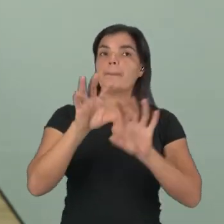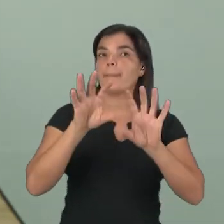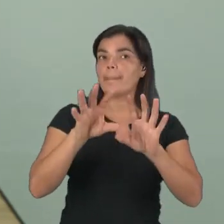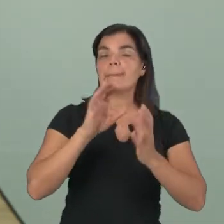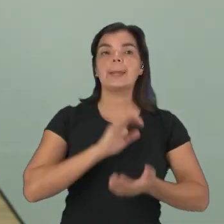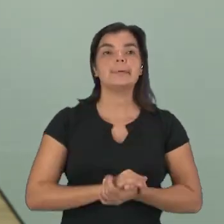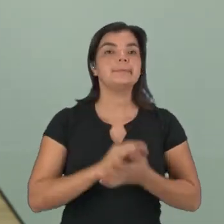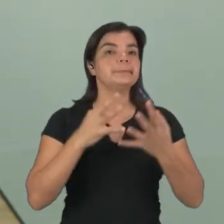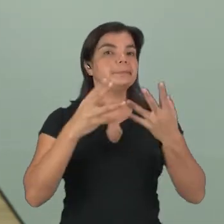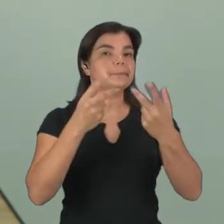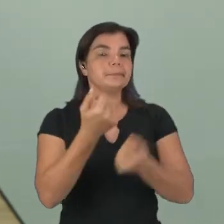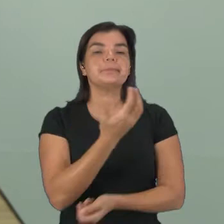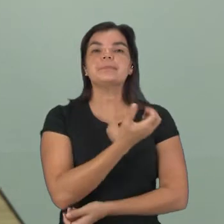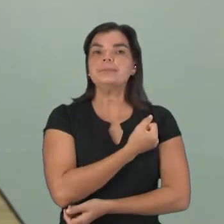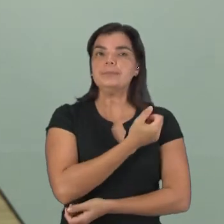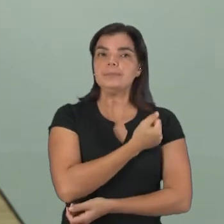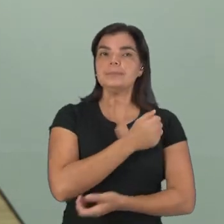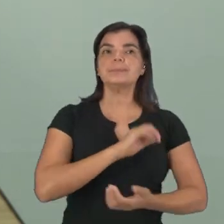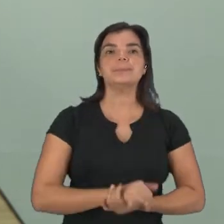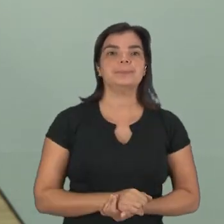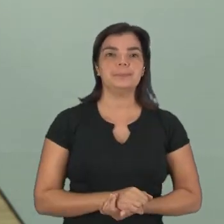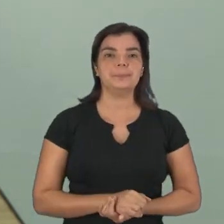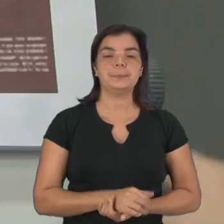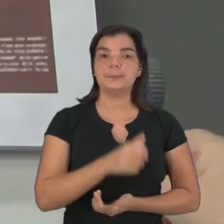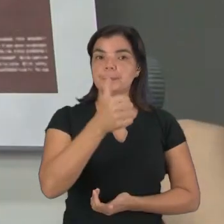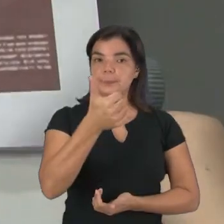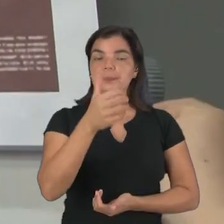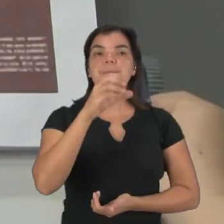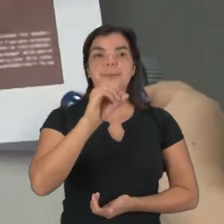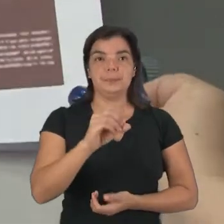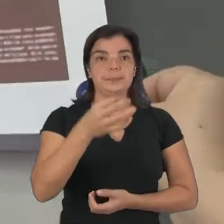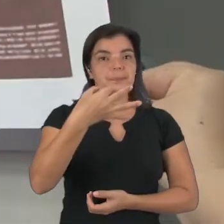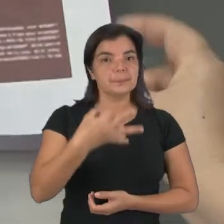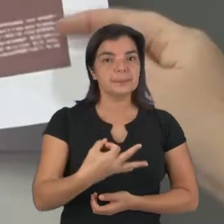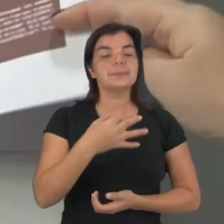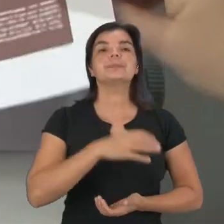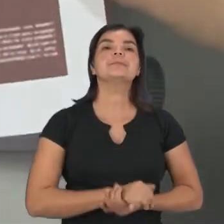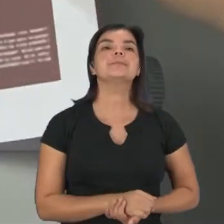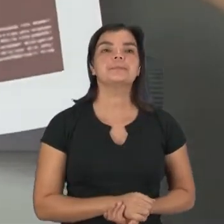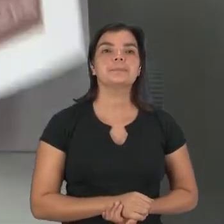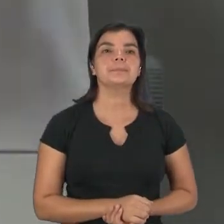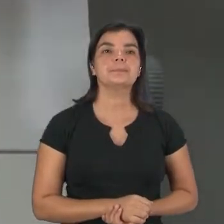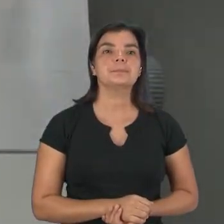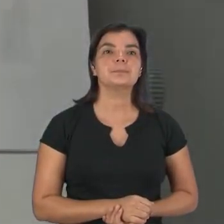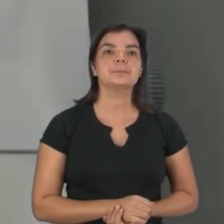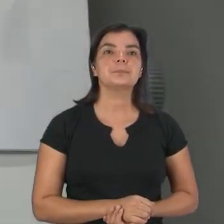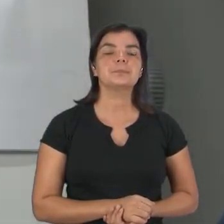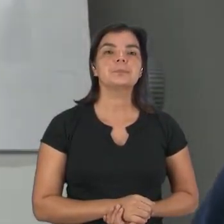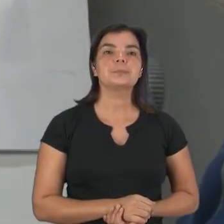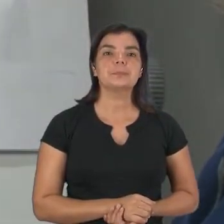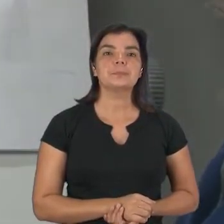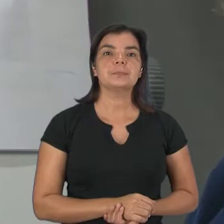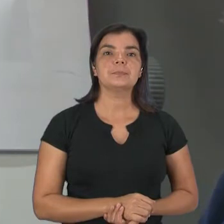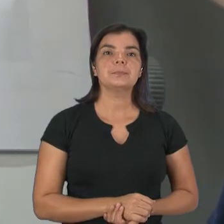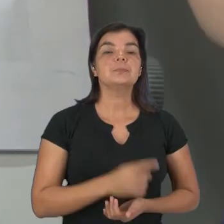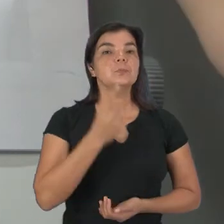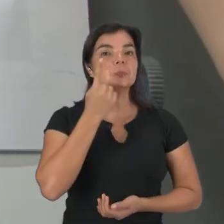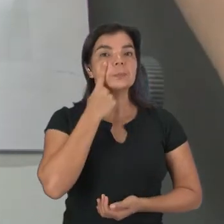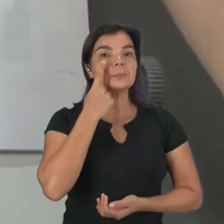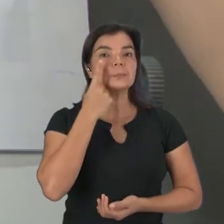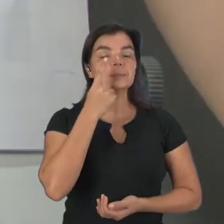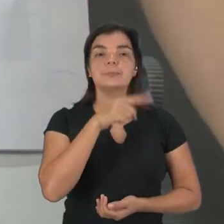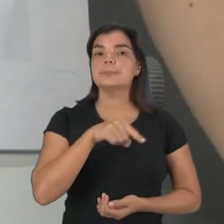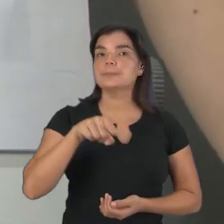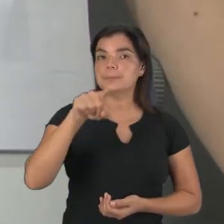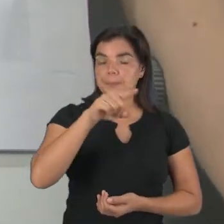aqui, todos eles estão numa forma decimal, certinho? E assim, veja como